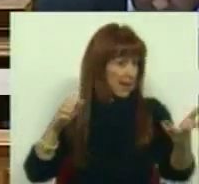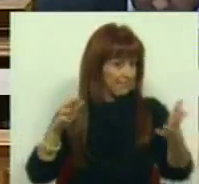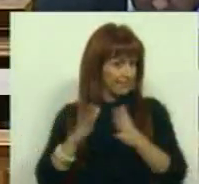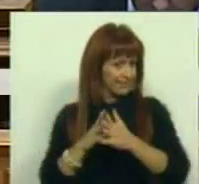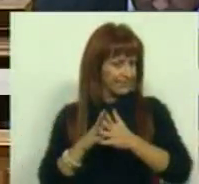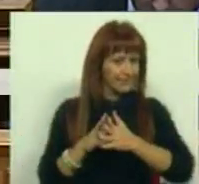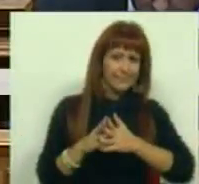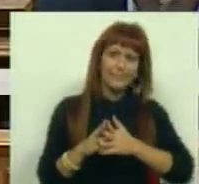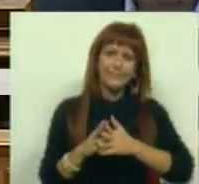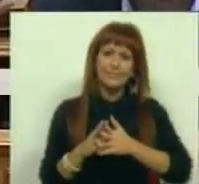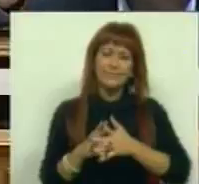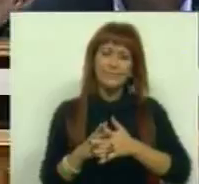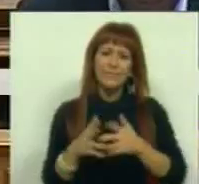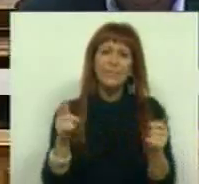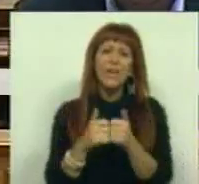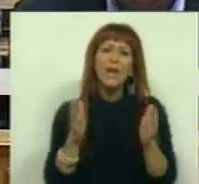comerciais.